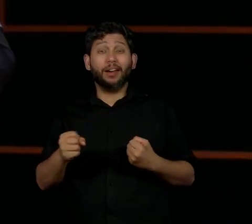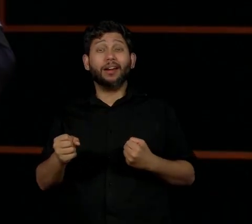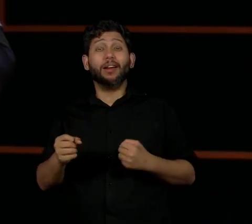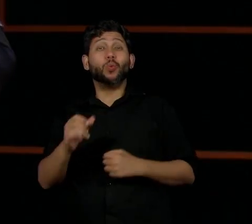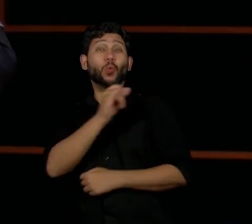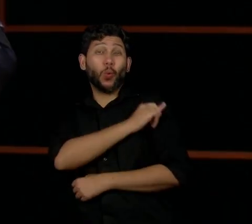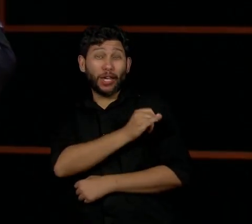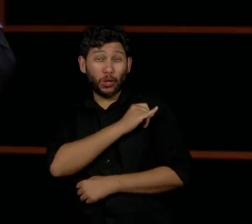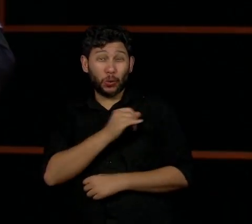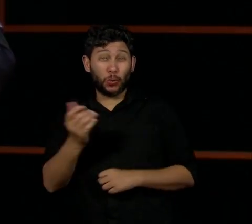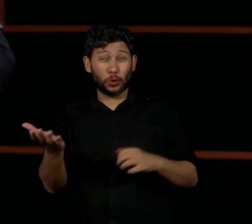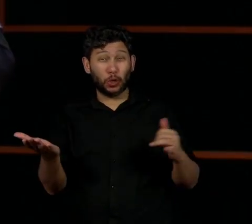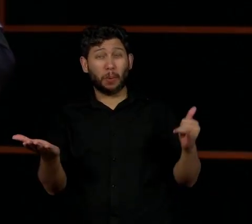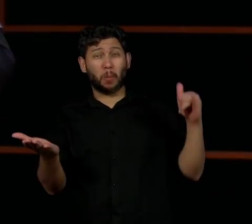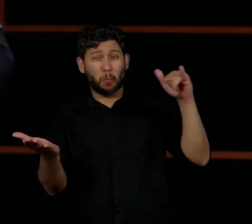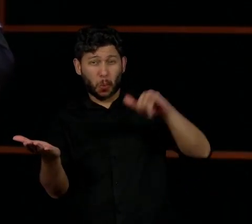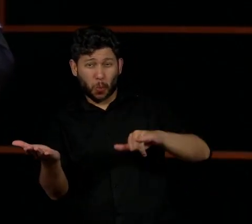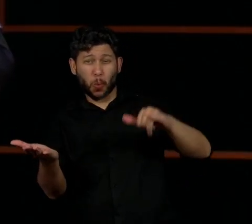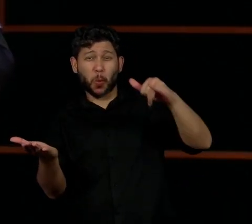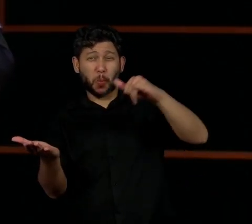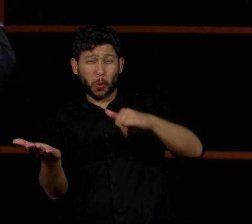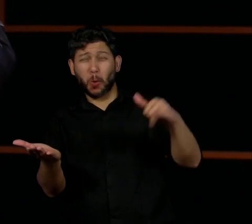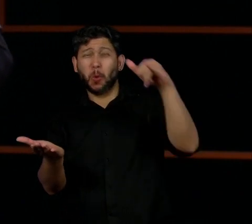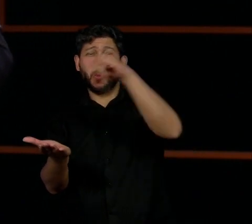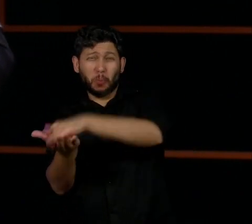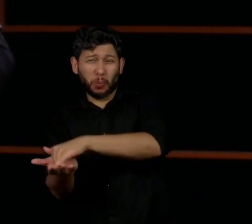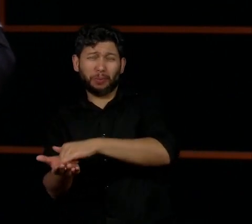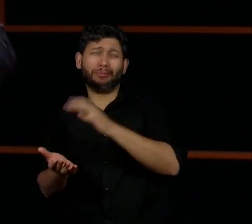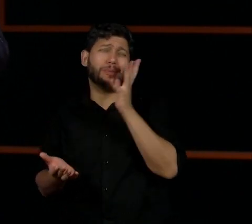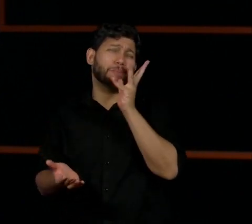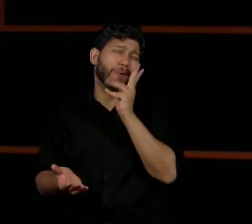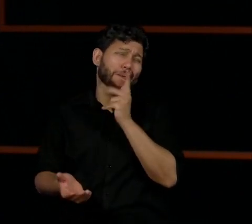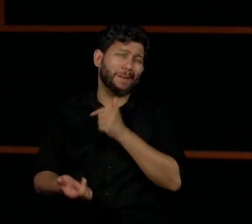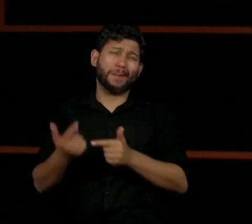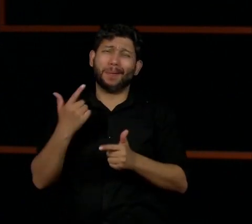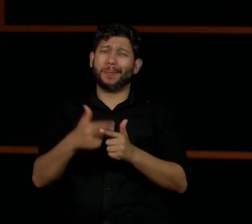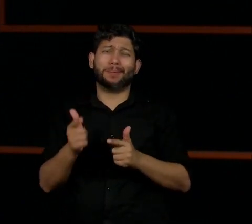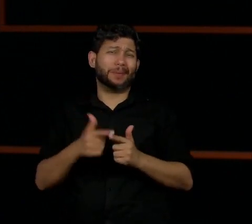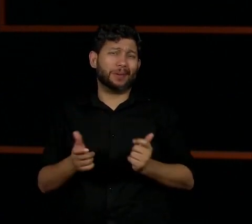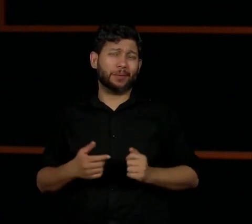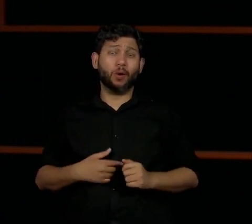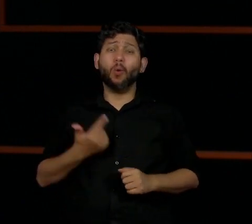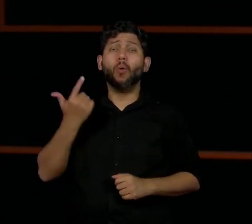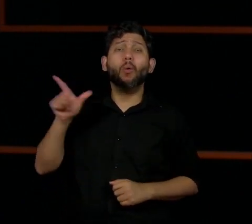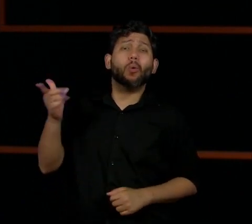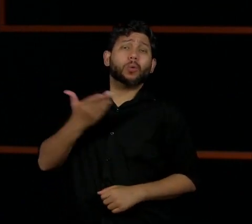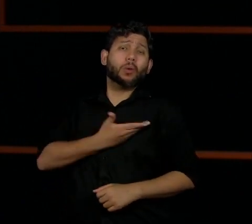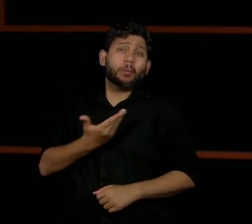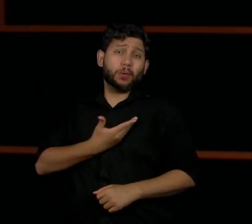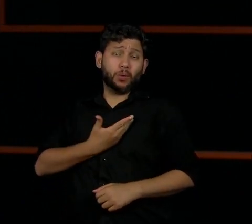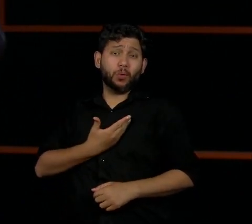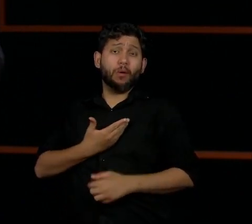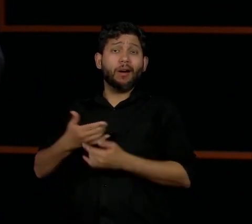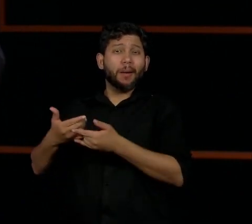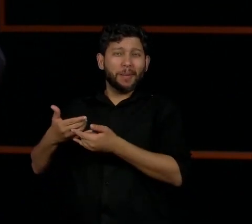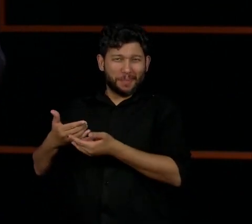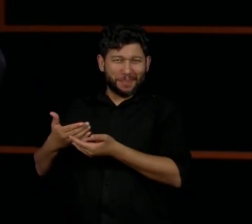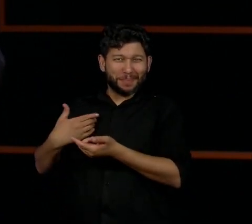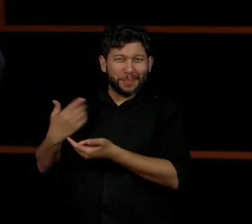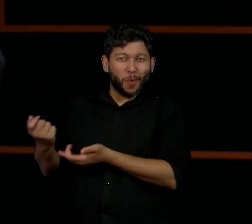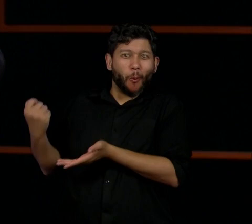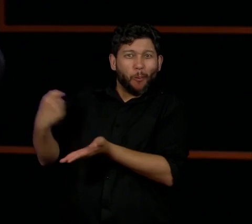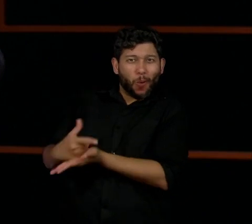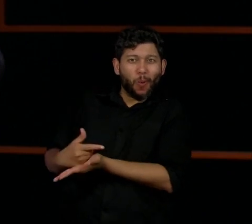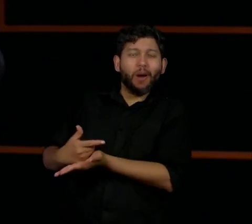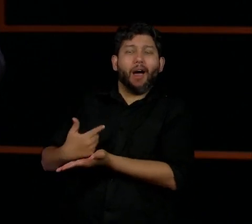um sacrifício chegar no Rio de Janeiro. Tento novamente com amigos que me dão dinheiro, compro uma passagem de avião, vou pela primeira